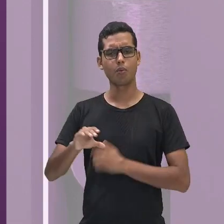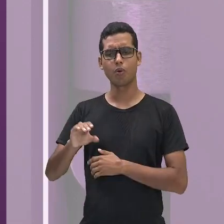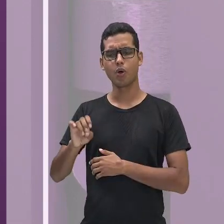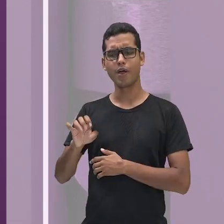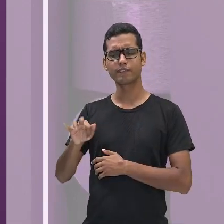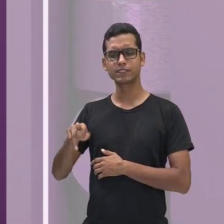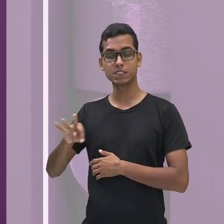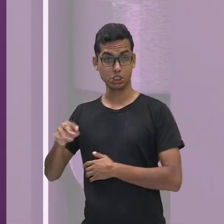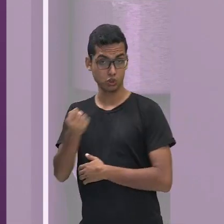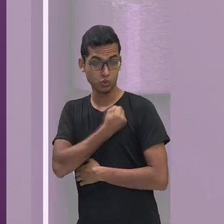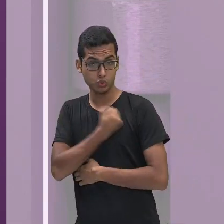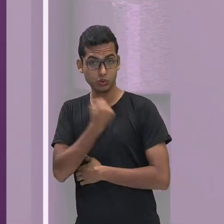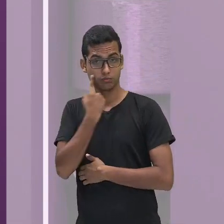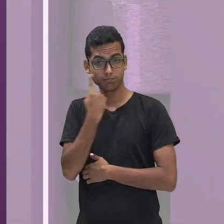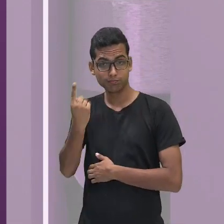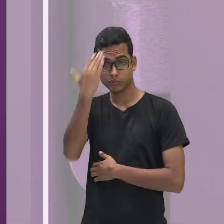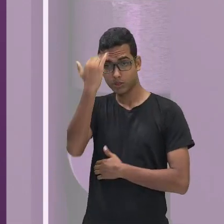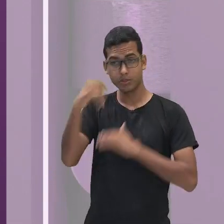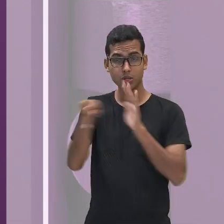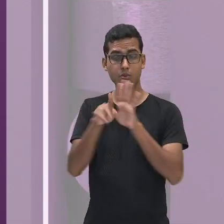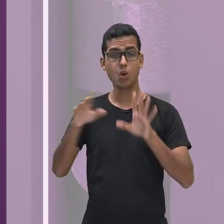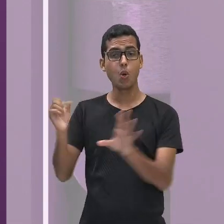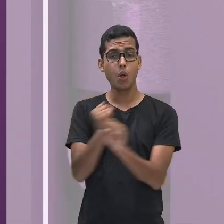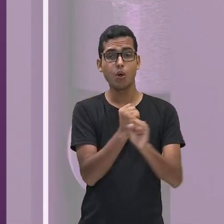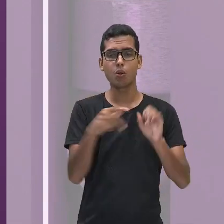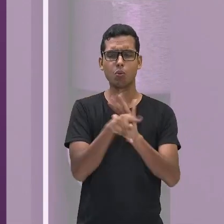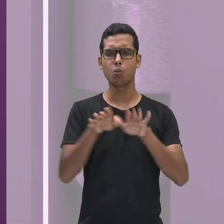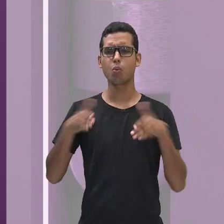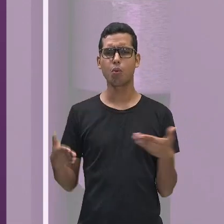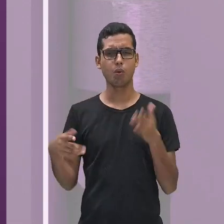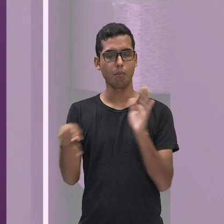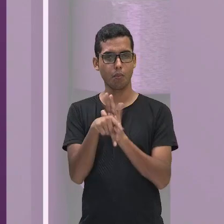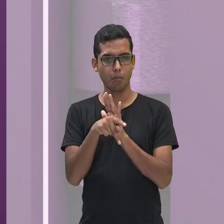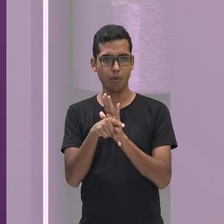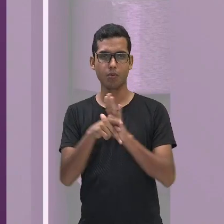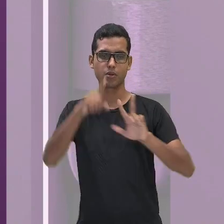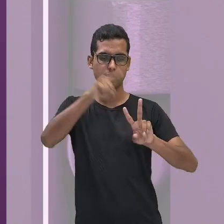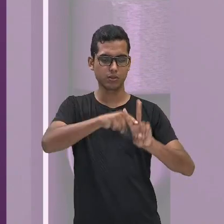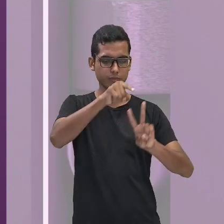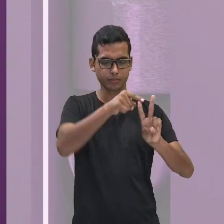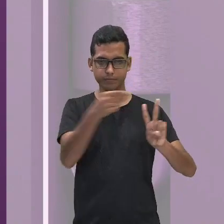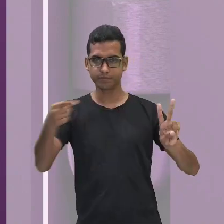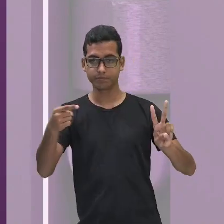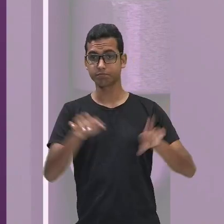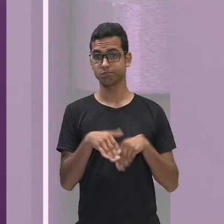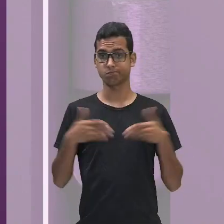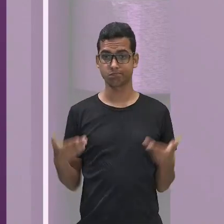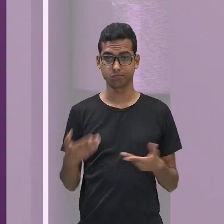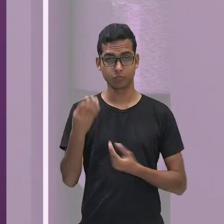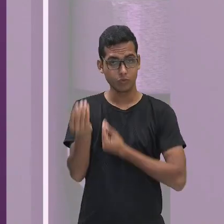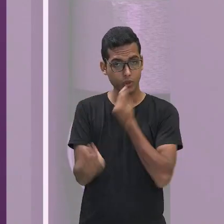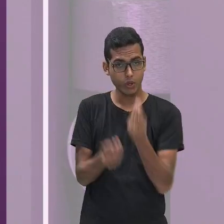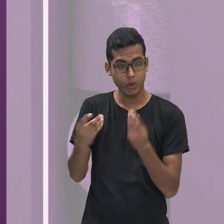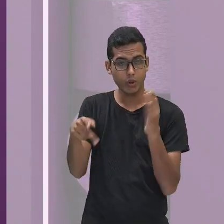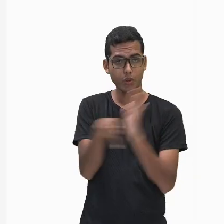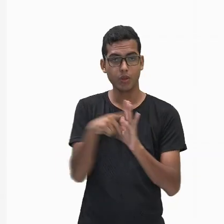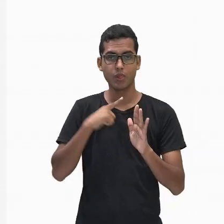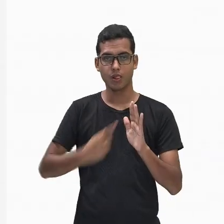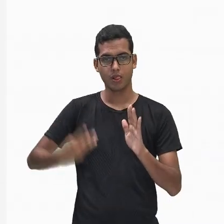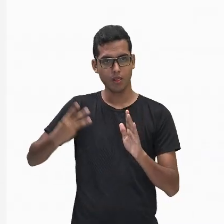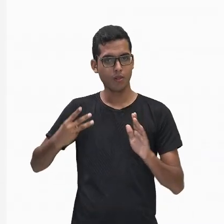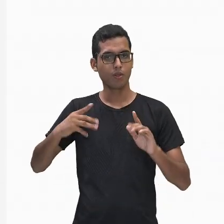também calcular as suas raízes. Então vamos ver como é que nós vamos calcular as raízes de uma função aí de terceiro grau. Acompanhe